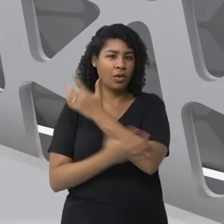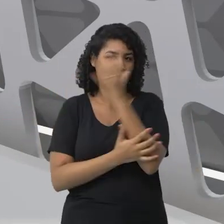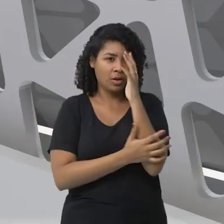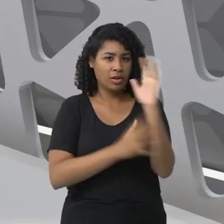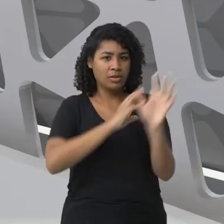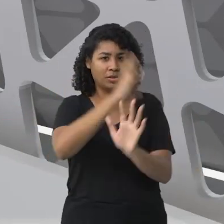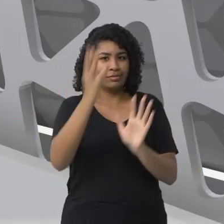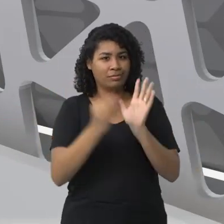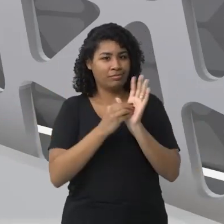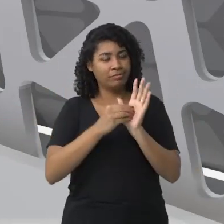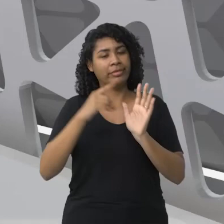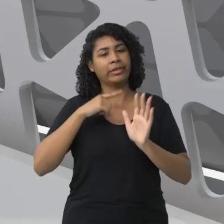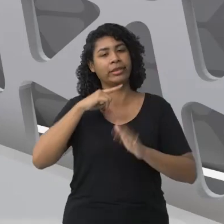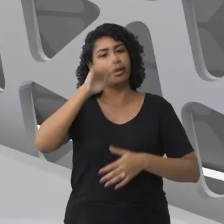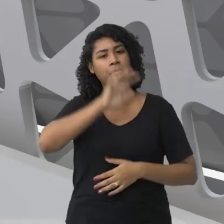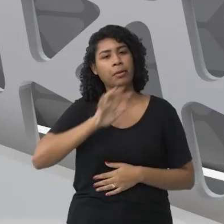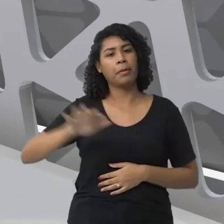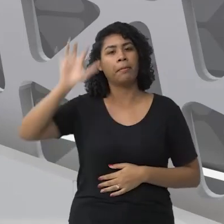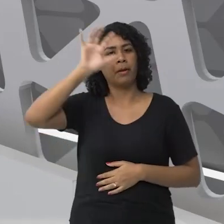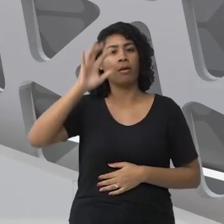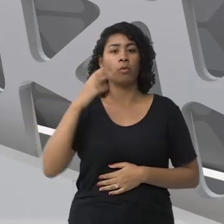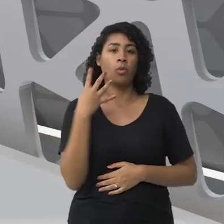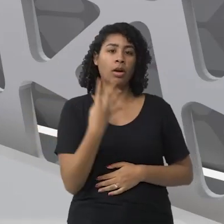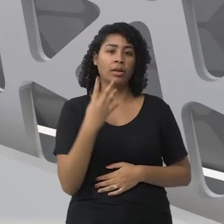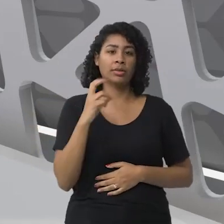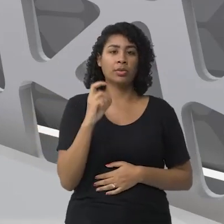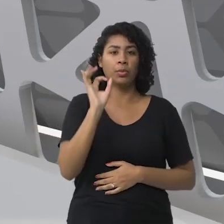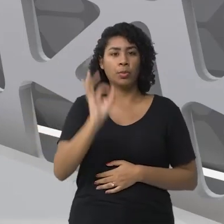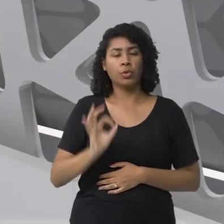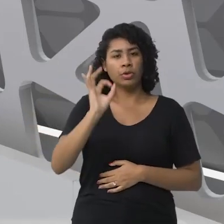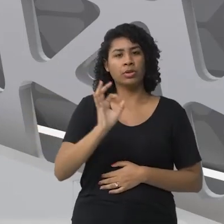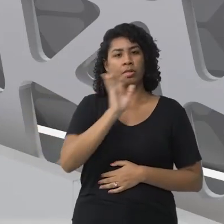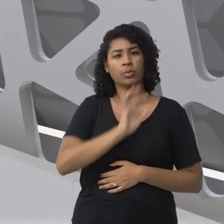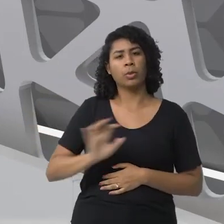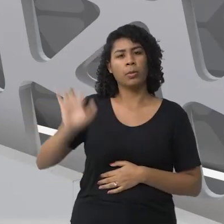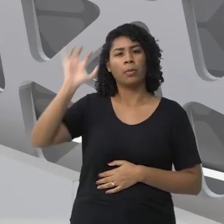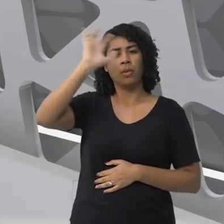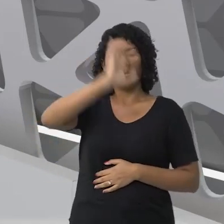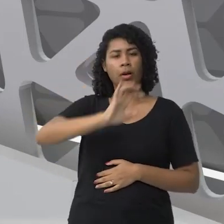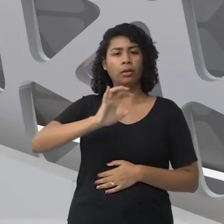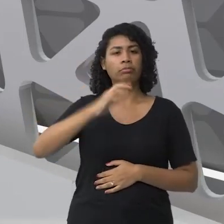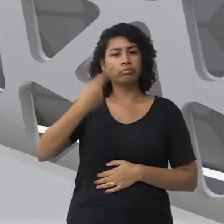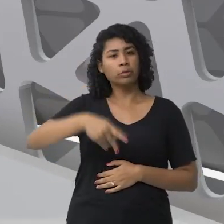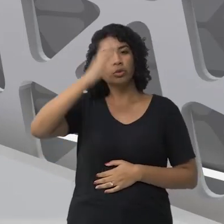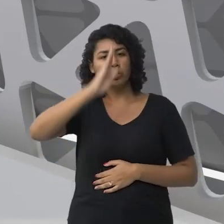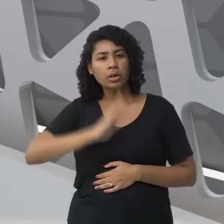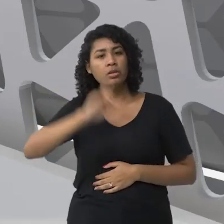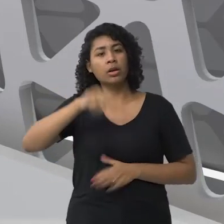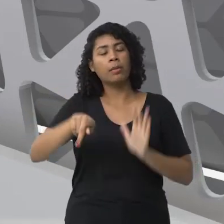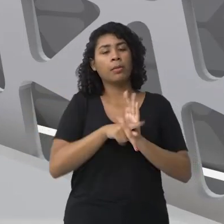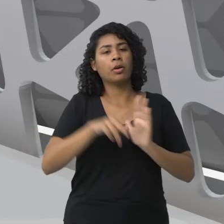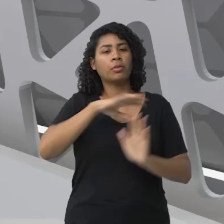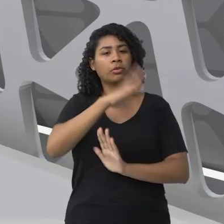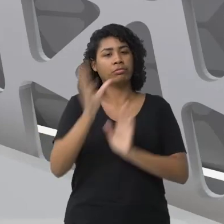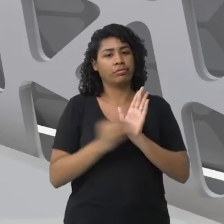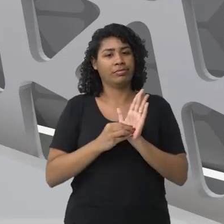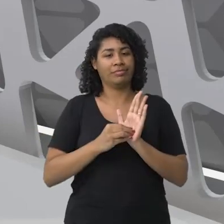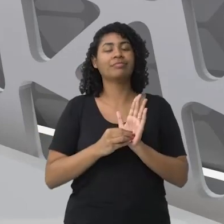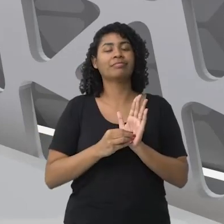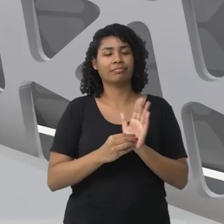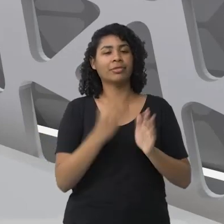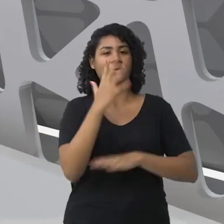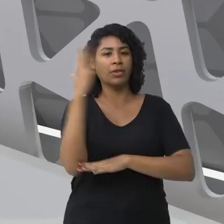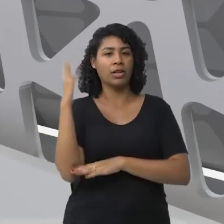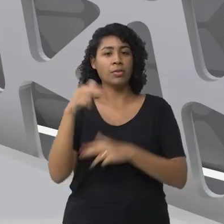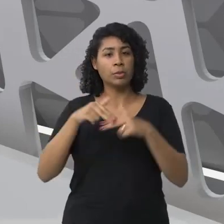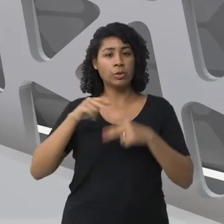maior parte do nosso território. Cerca de 45% do território ali do Brasil é composto pela floresta amazônica. Então, é